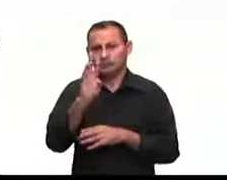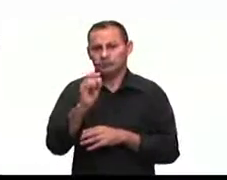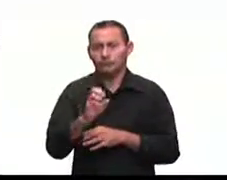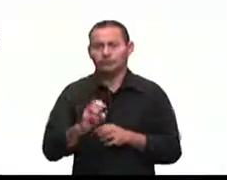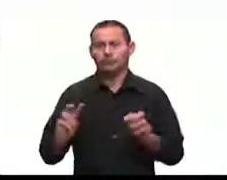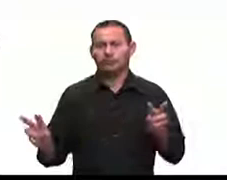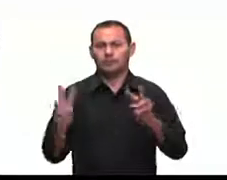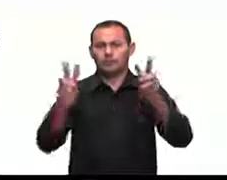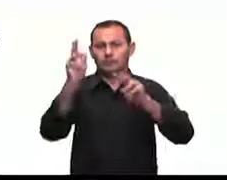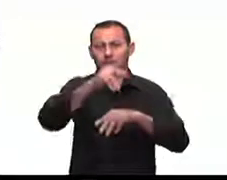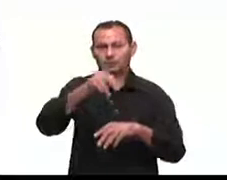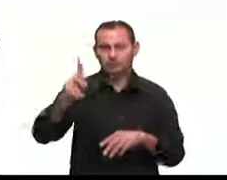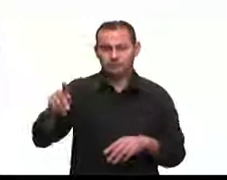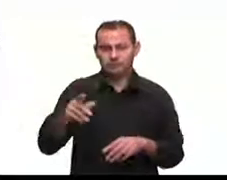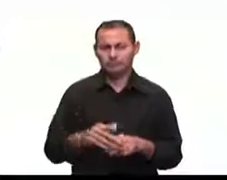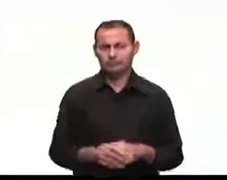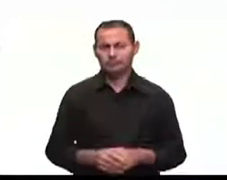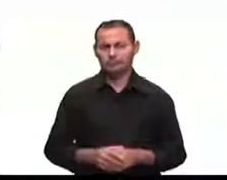pelos professores.